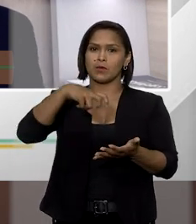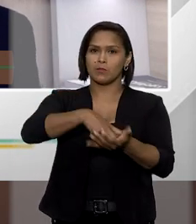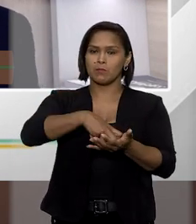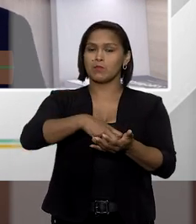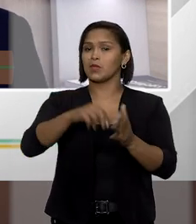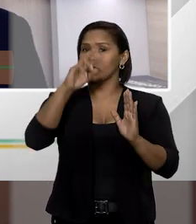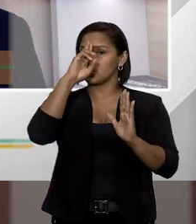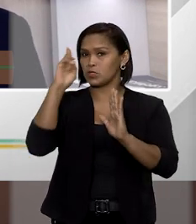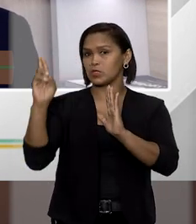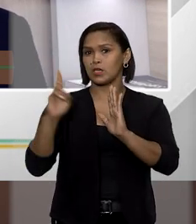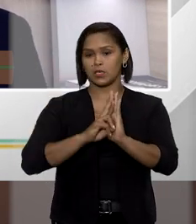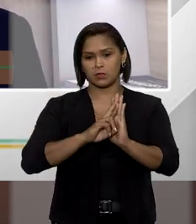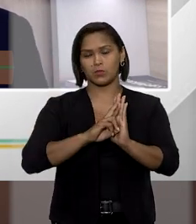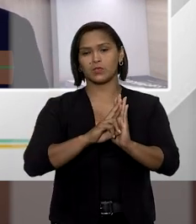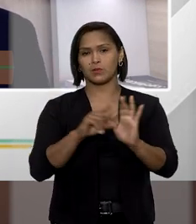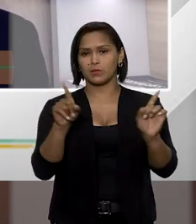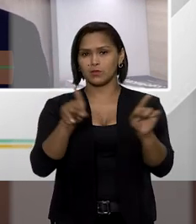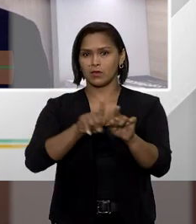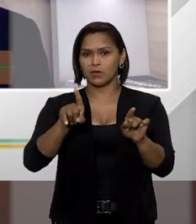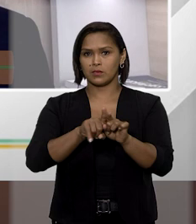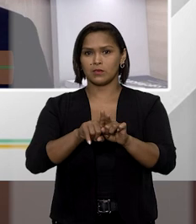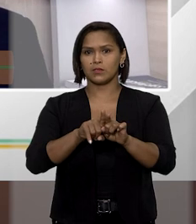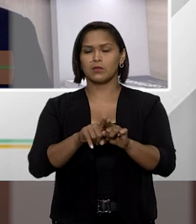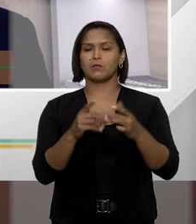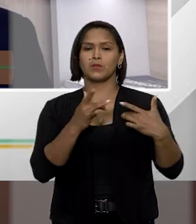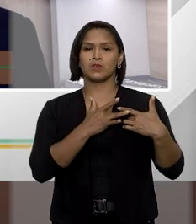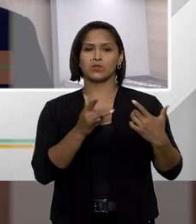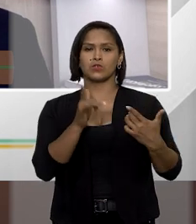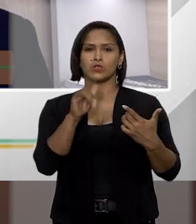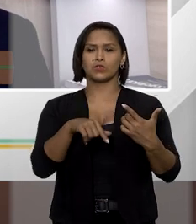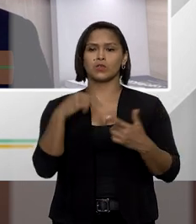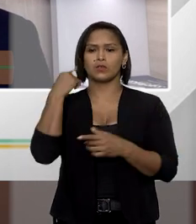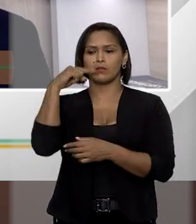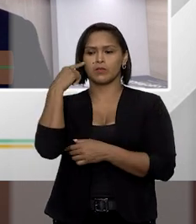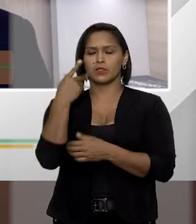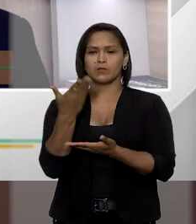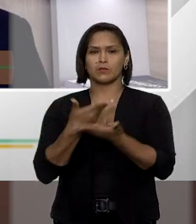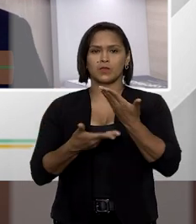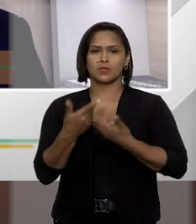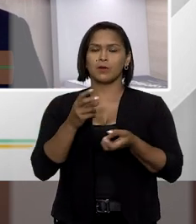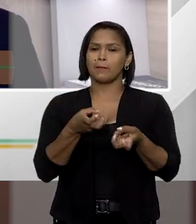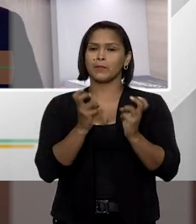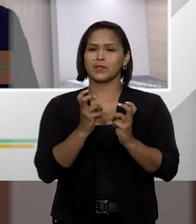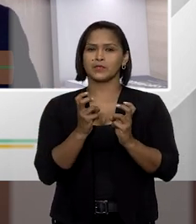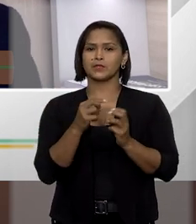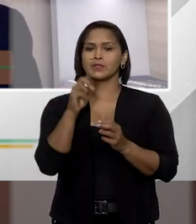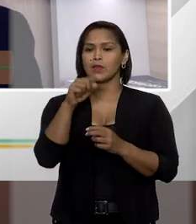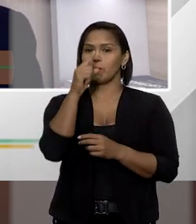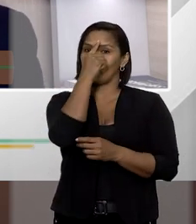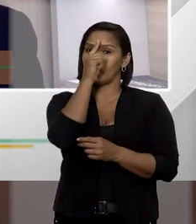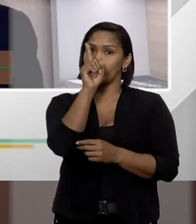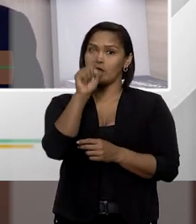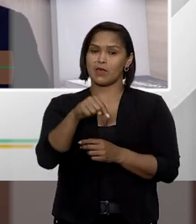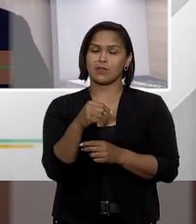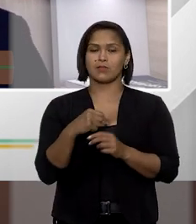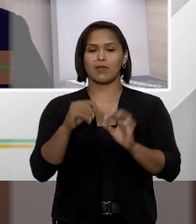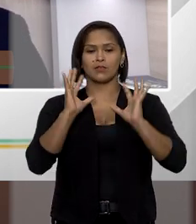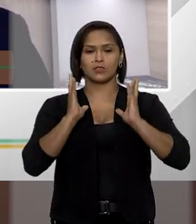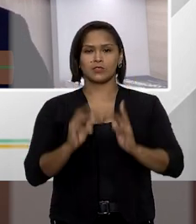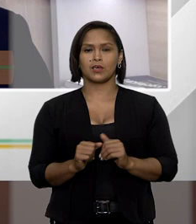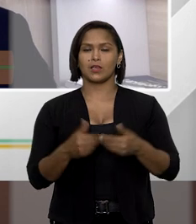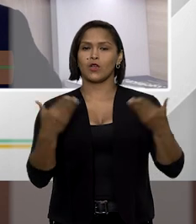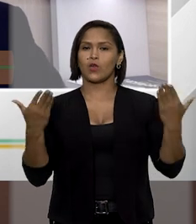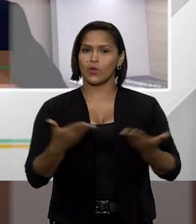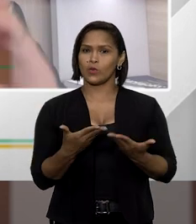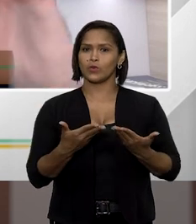de responsabilidade também solidária daqueles advogados. Então percebam que a ideia de integridade,